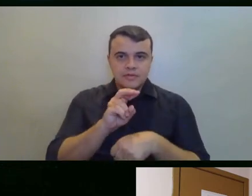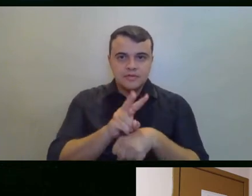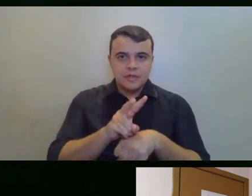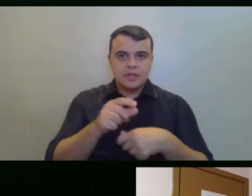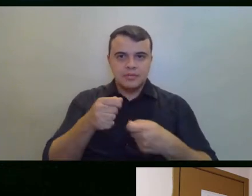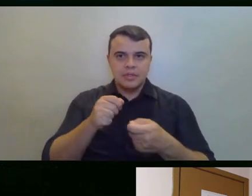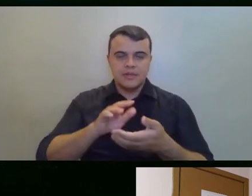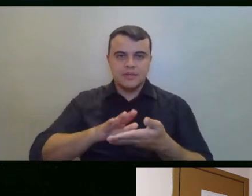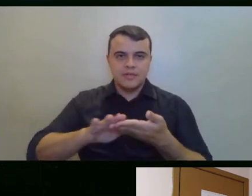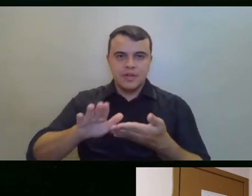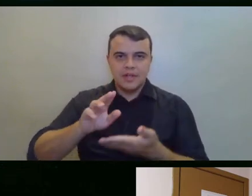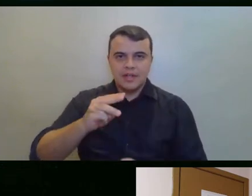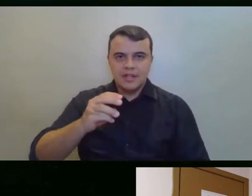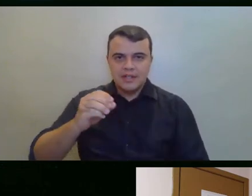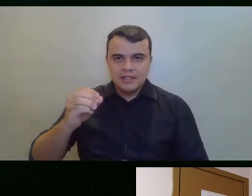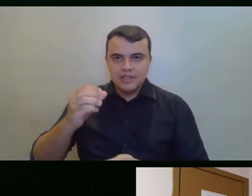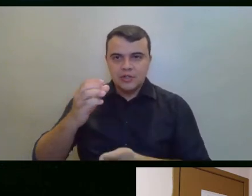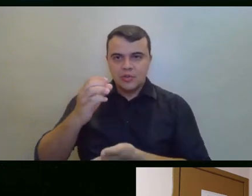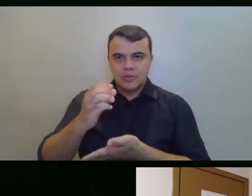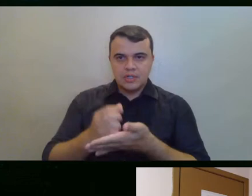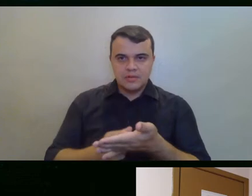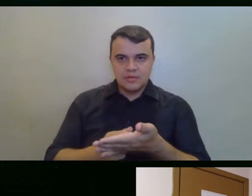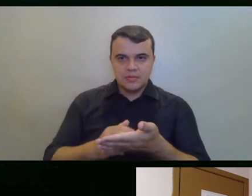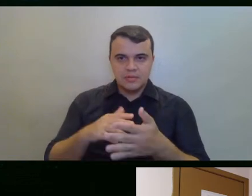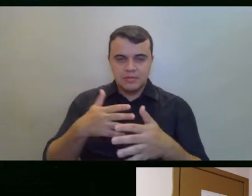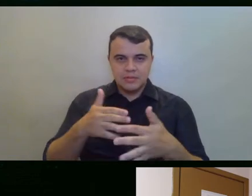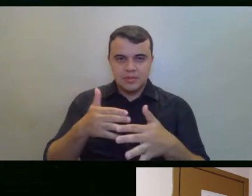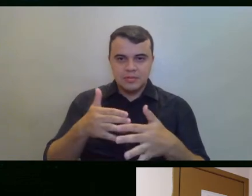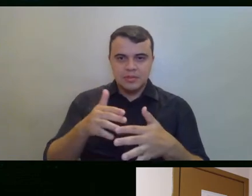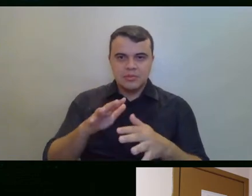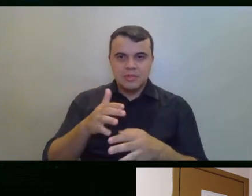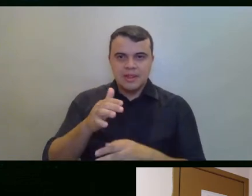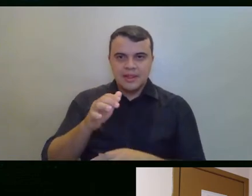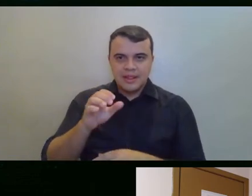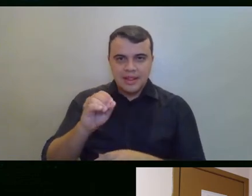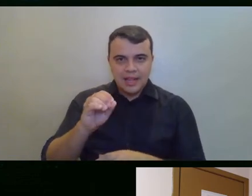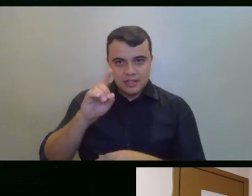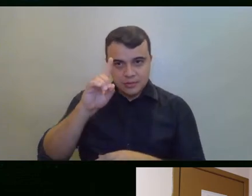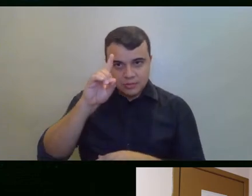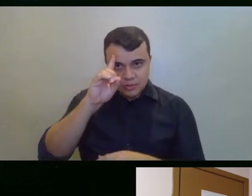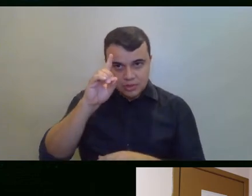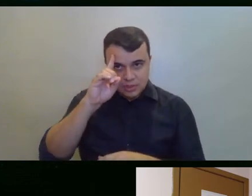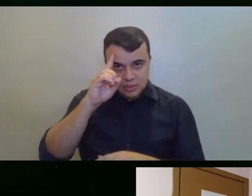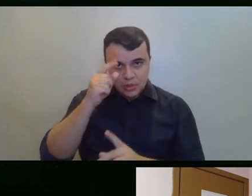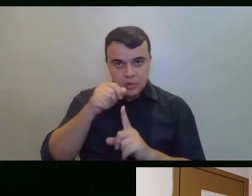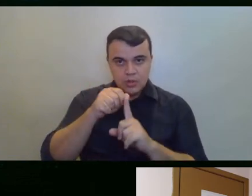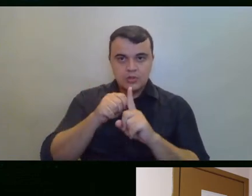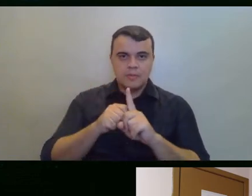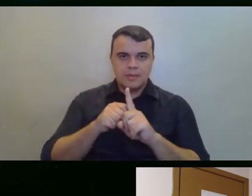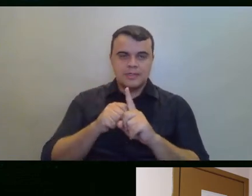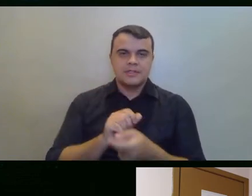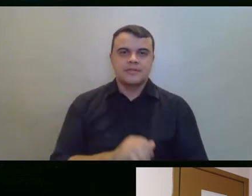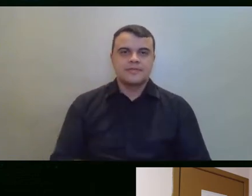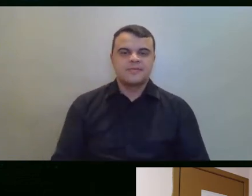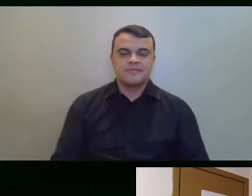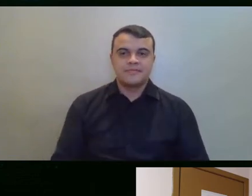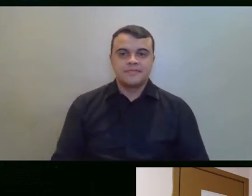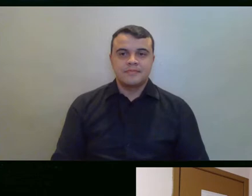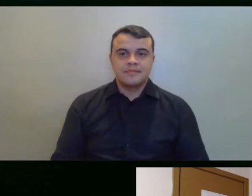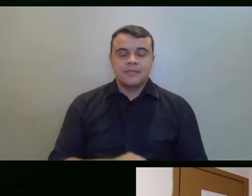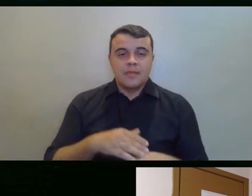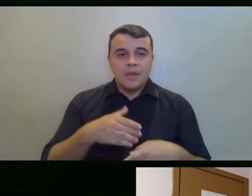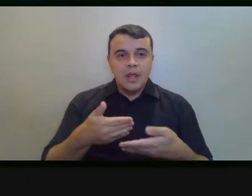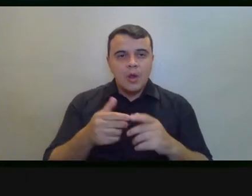que enviar uns 300 currículos foram em média de 10 por dia e durante um mês então e daí